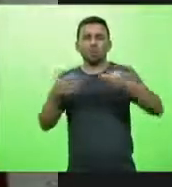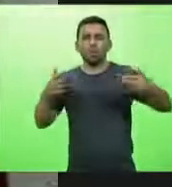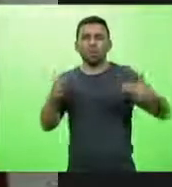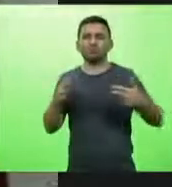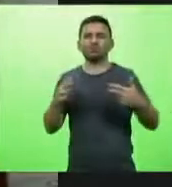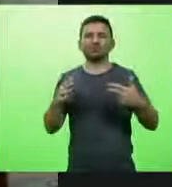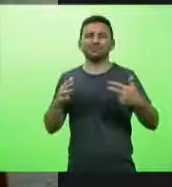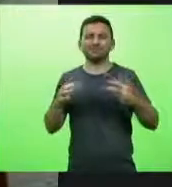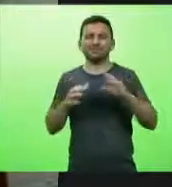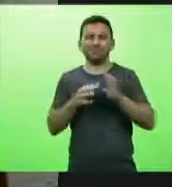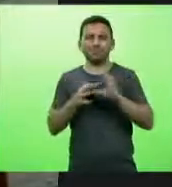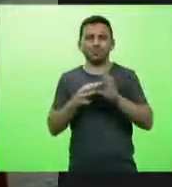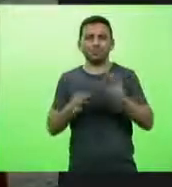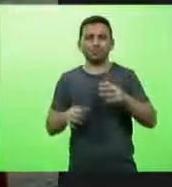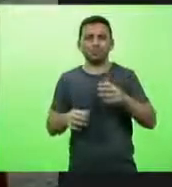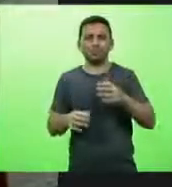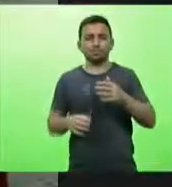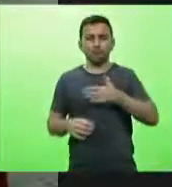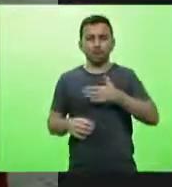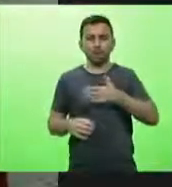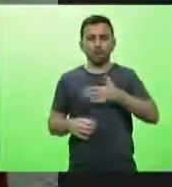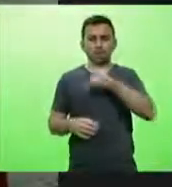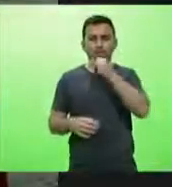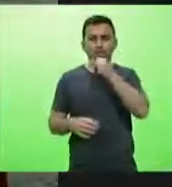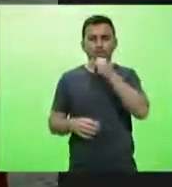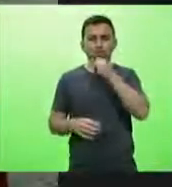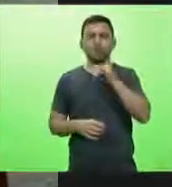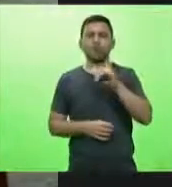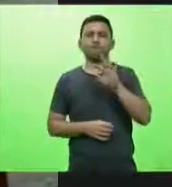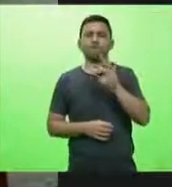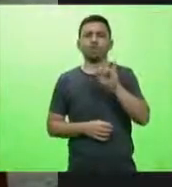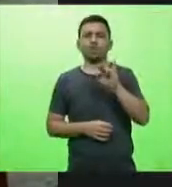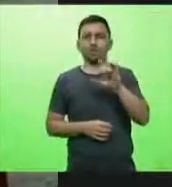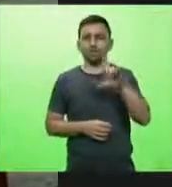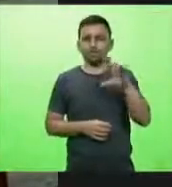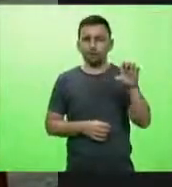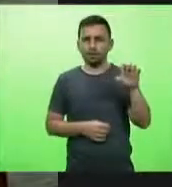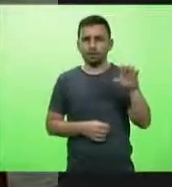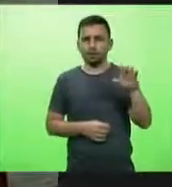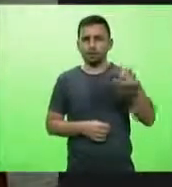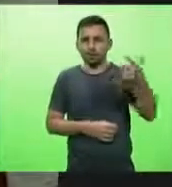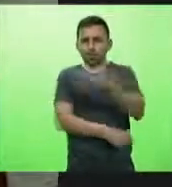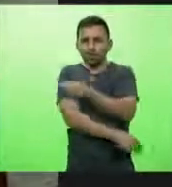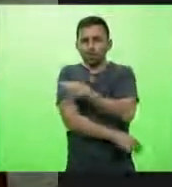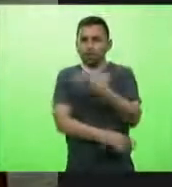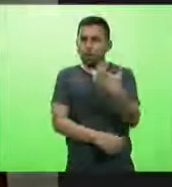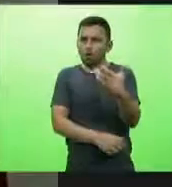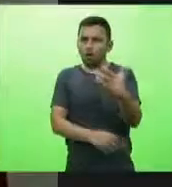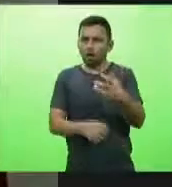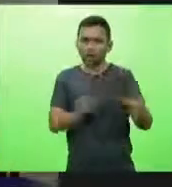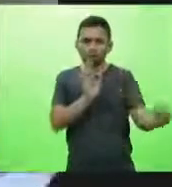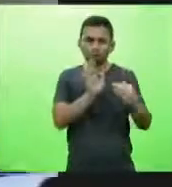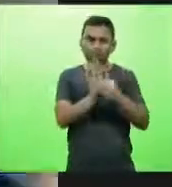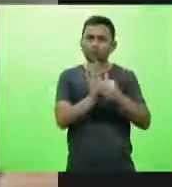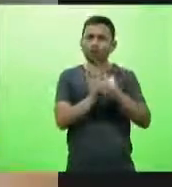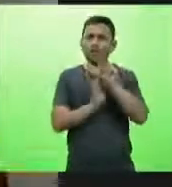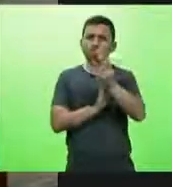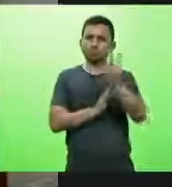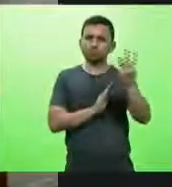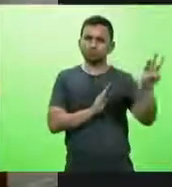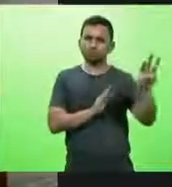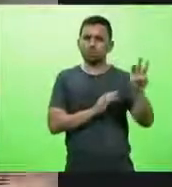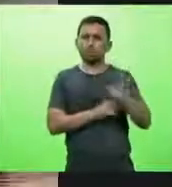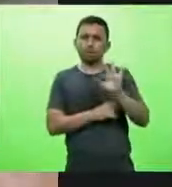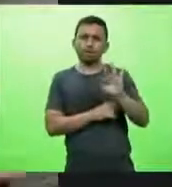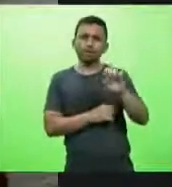precisa, se eu, por exemplo, eu, Felipe Estevam, fui vacinado, faço questão que esteja lá. A Prefeitura de Laguna pode botar lá no portal de transparência. Felipe